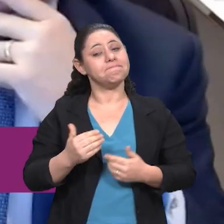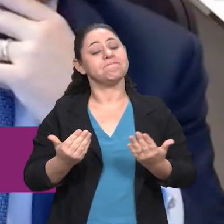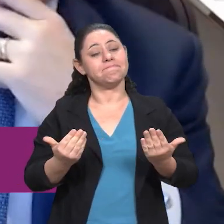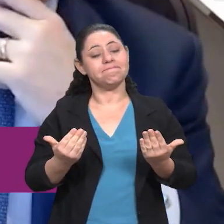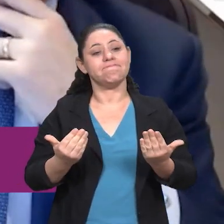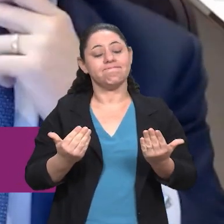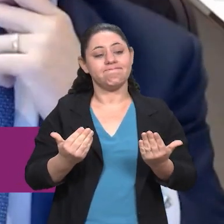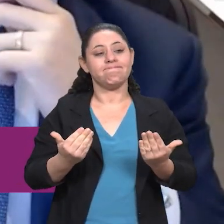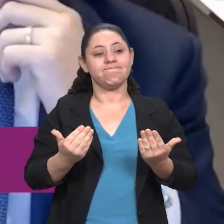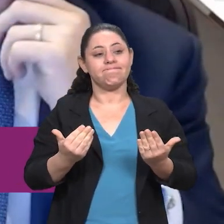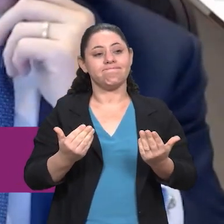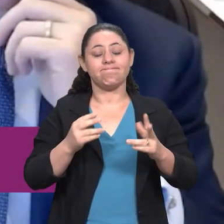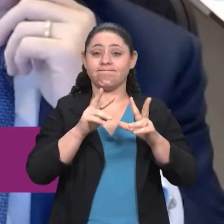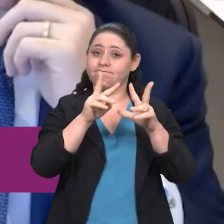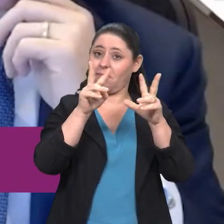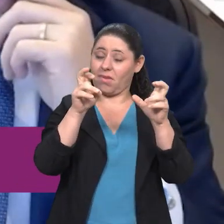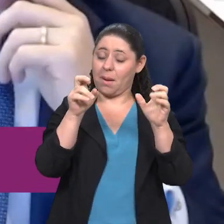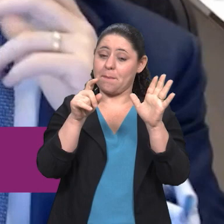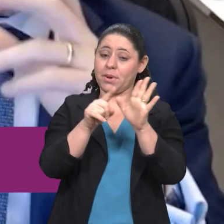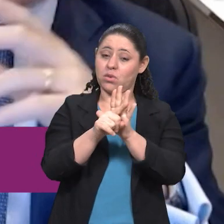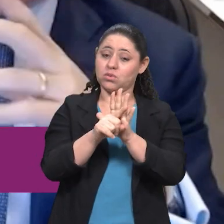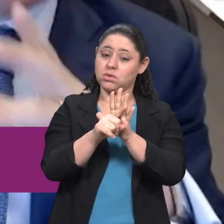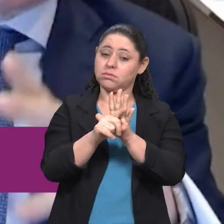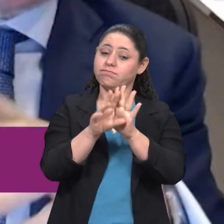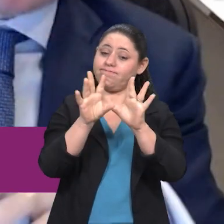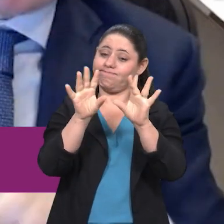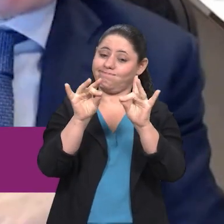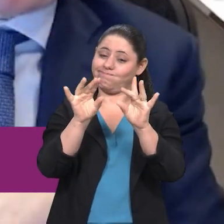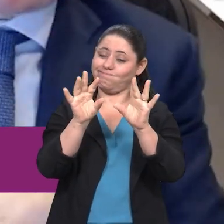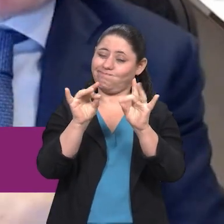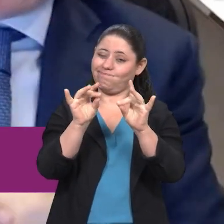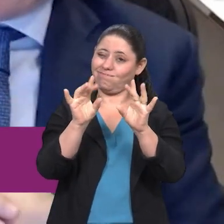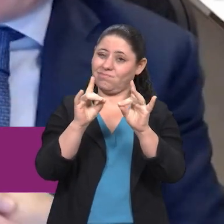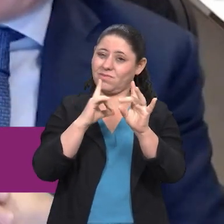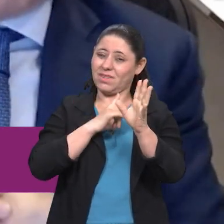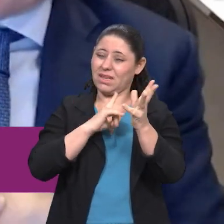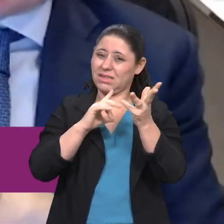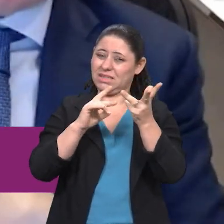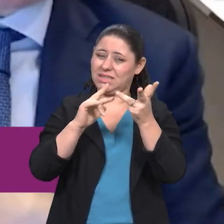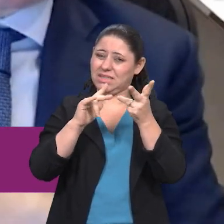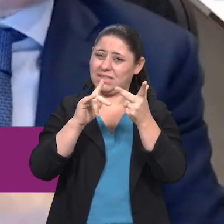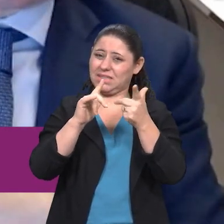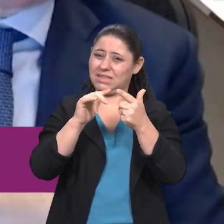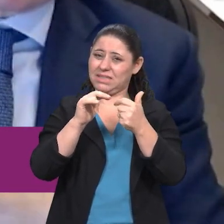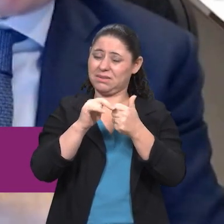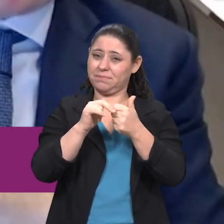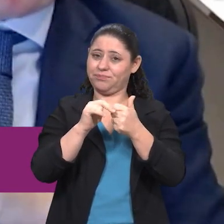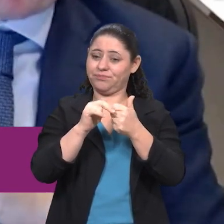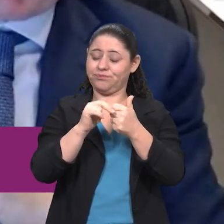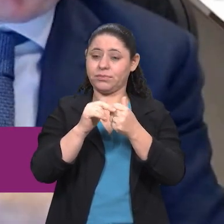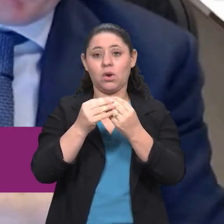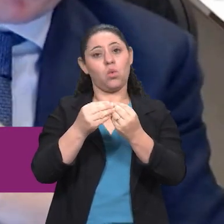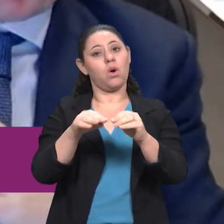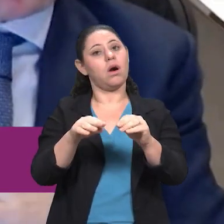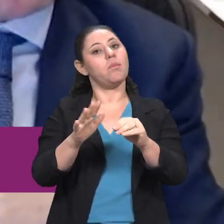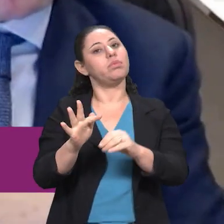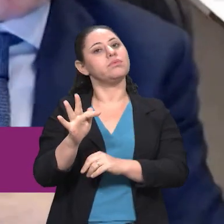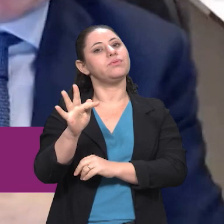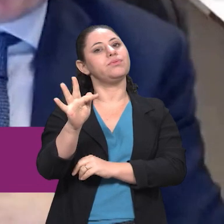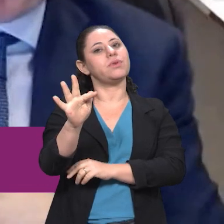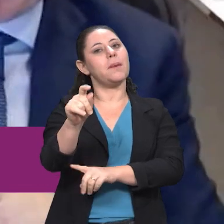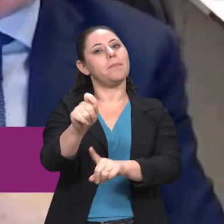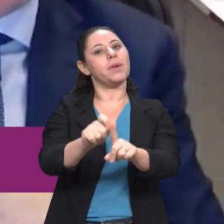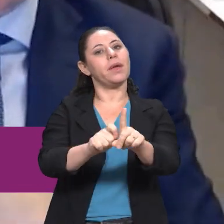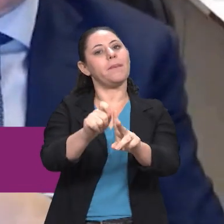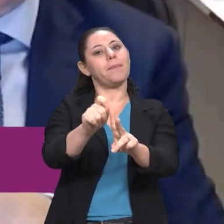questão é bastante complexa e haverá ainda várias implicações e consequências nos próximos